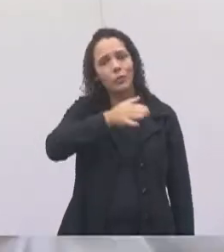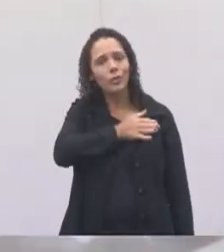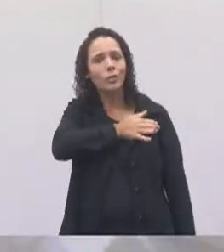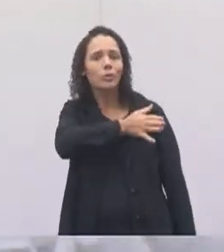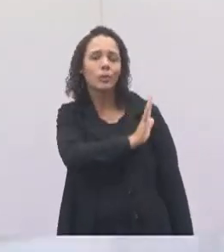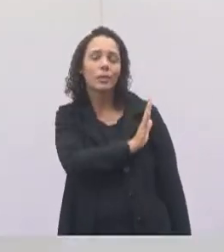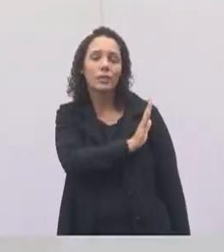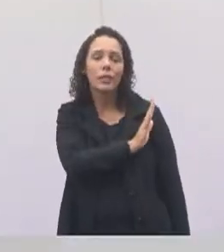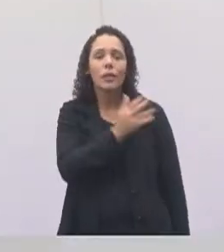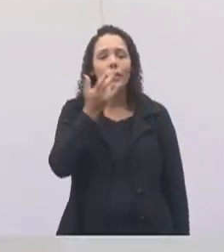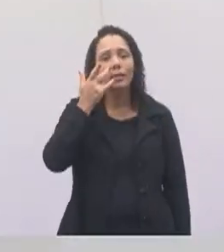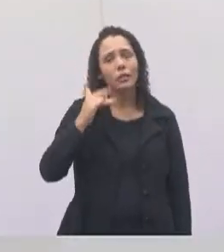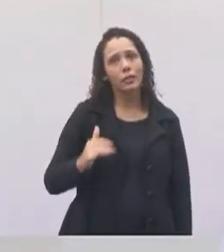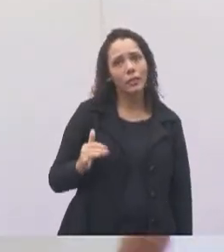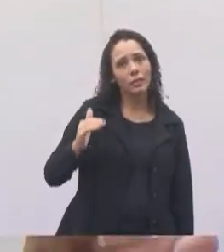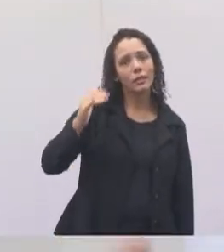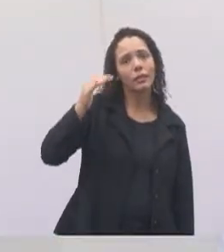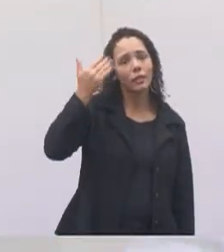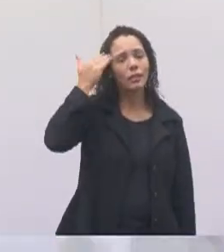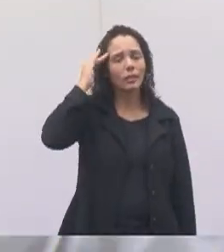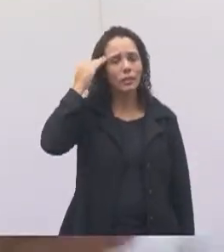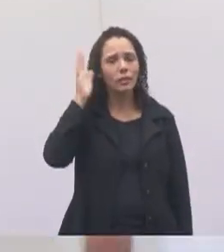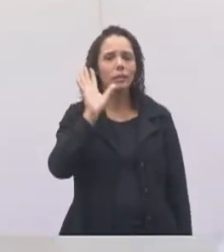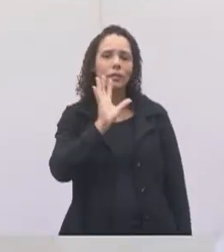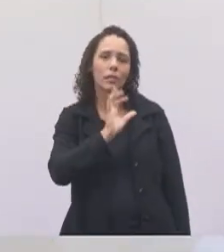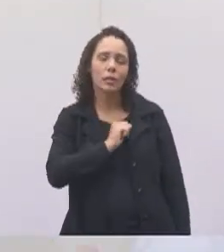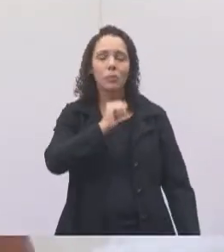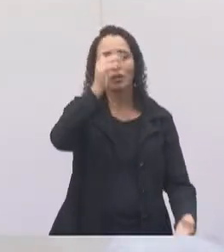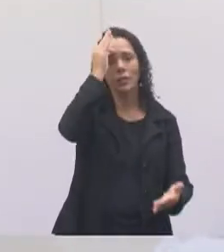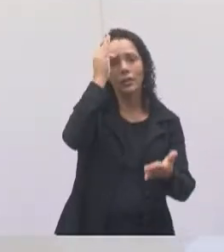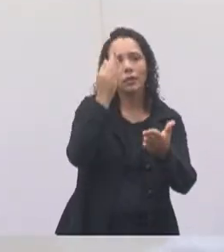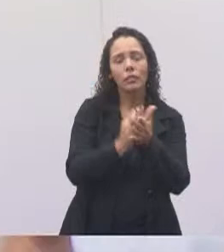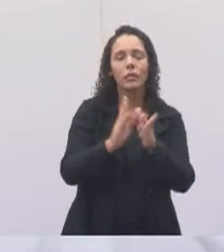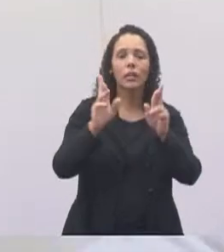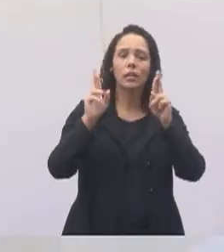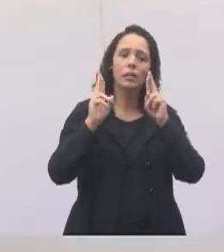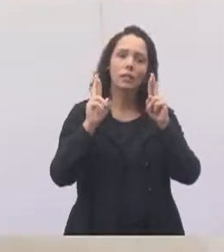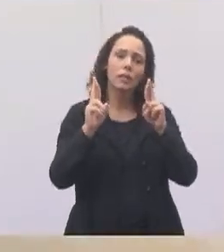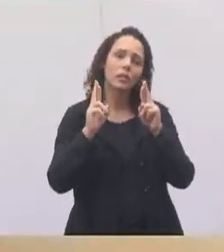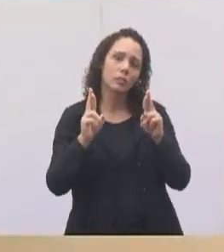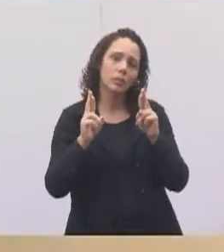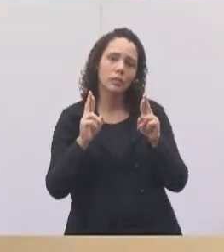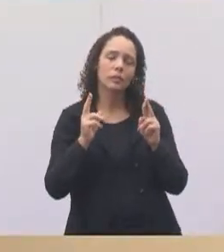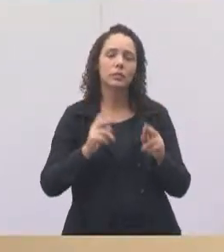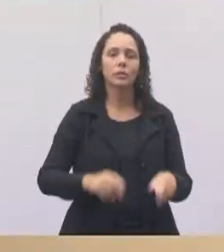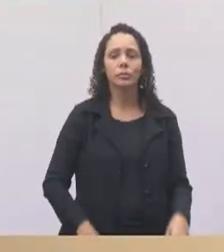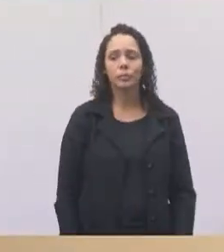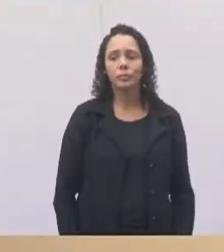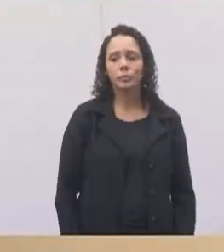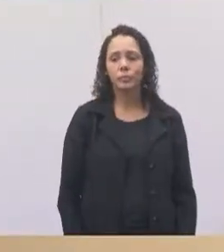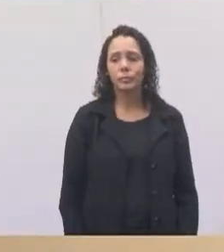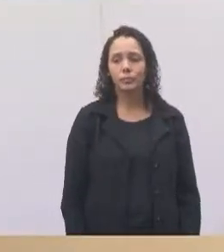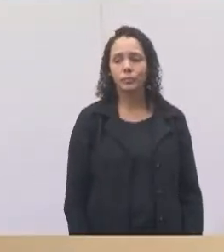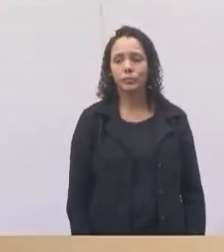pequeno e crescer com o entendimento que é o amor e a fé e a esperança ao próximo.